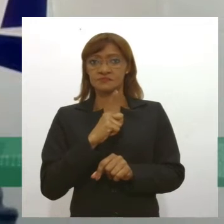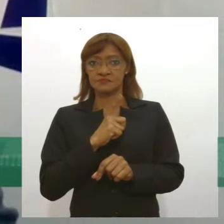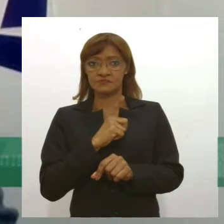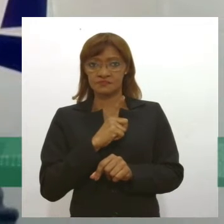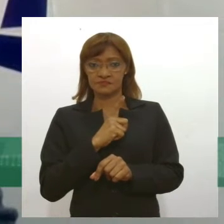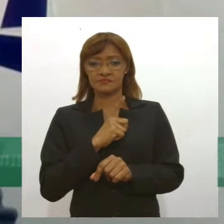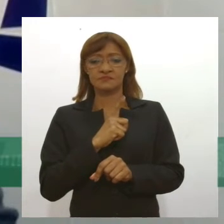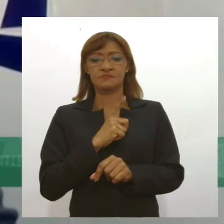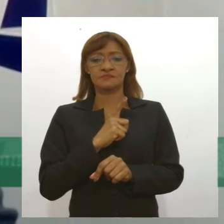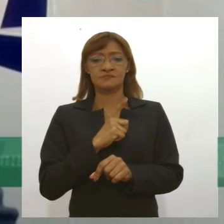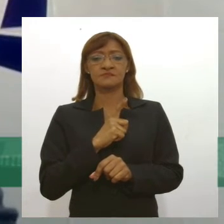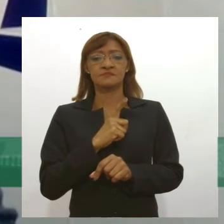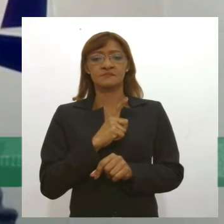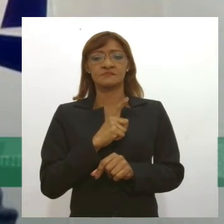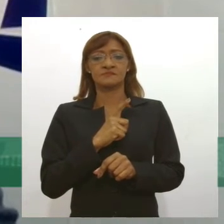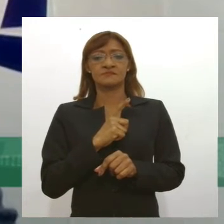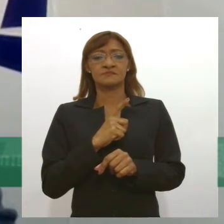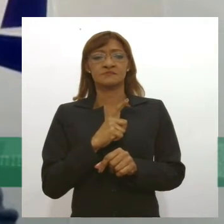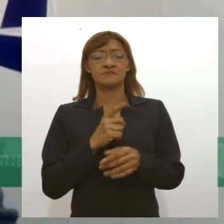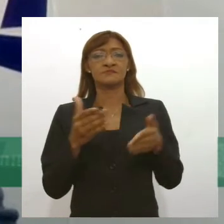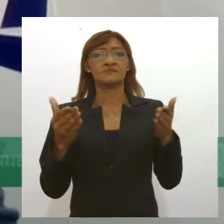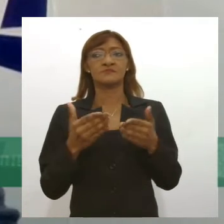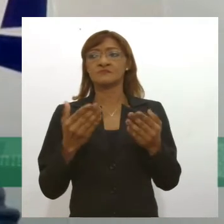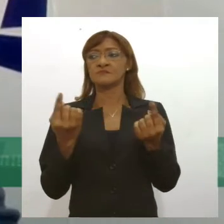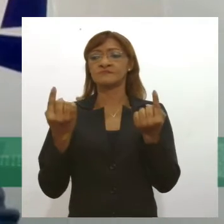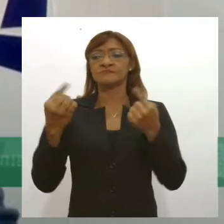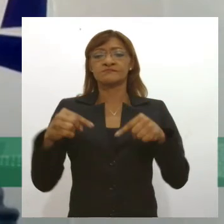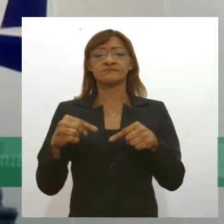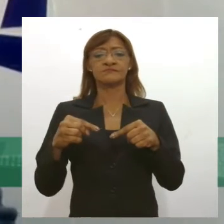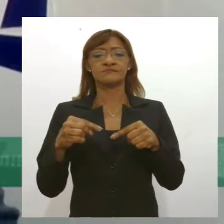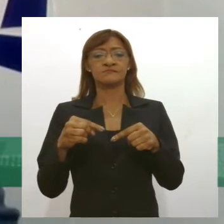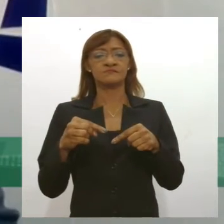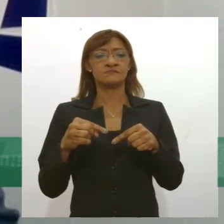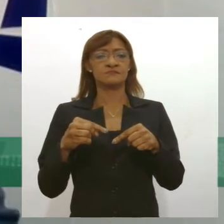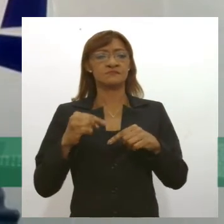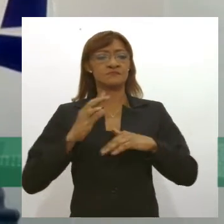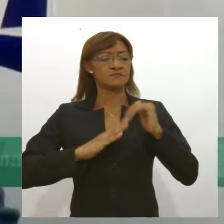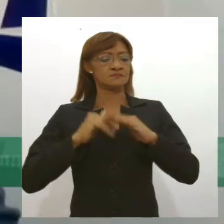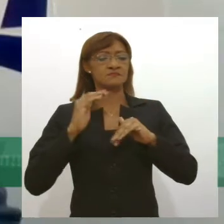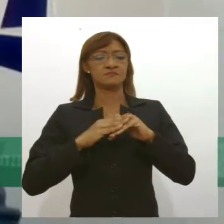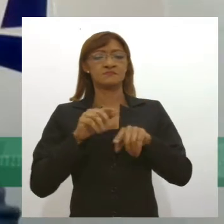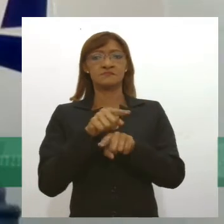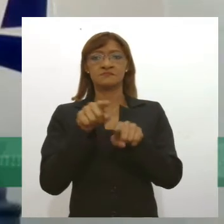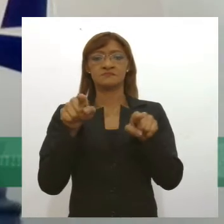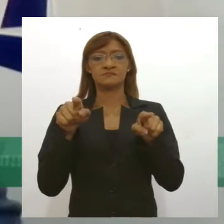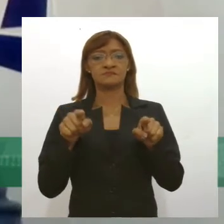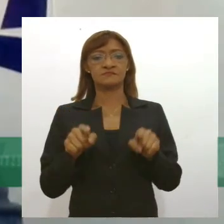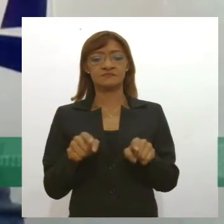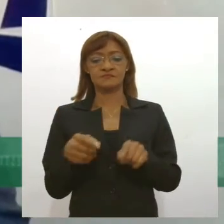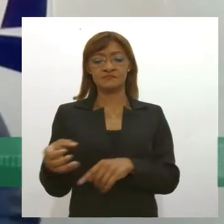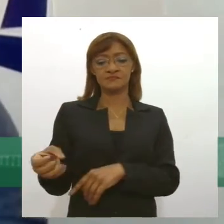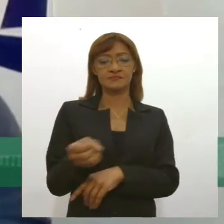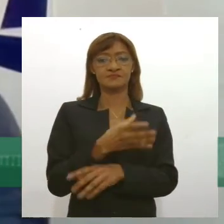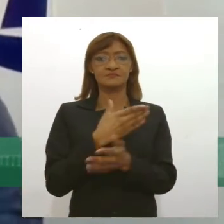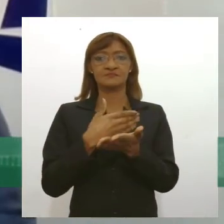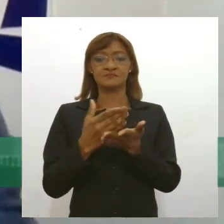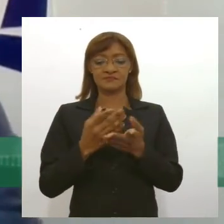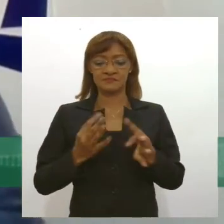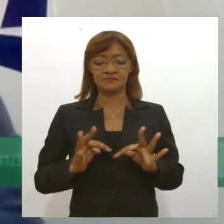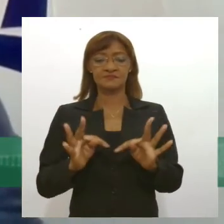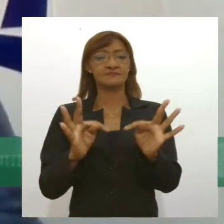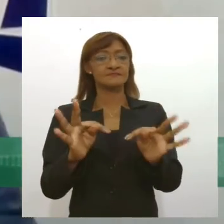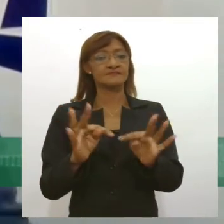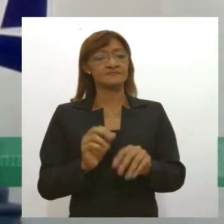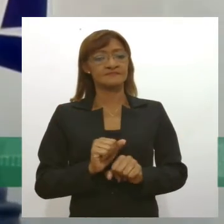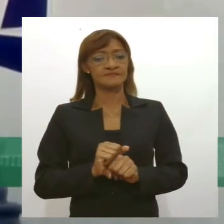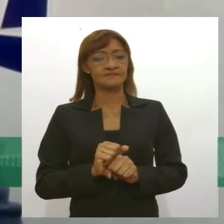menos acesso, existe uma concorrência muito grande por mão de obra nessa área de inovação e tecnologia. E